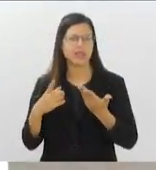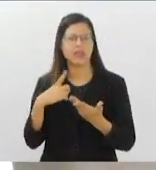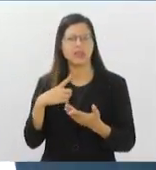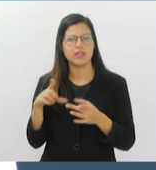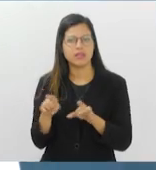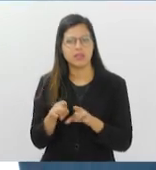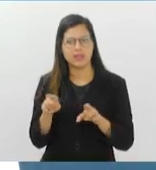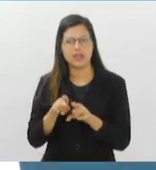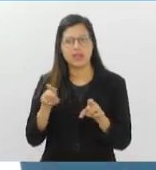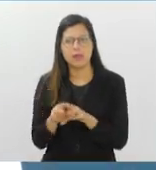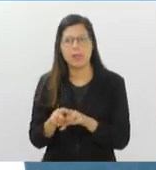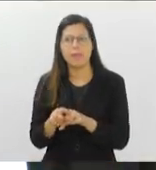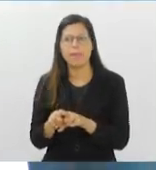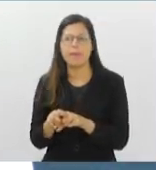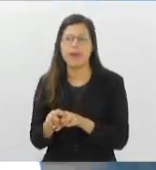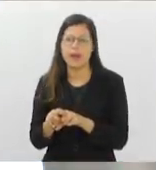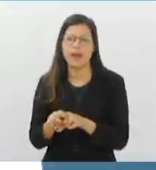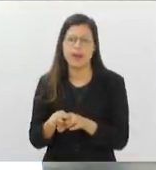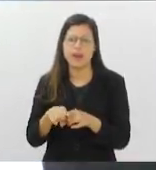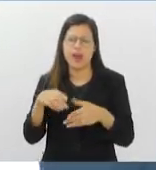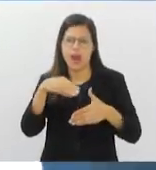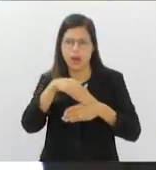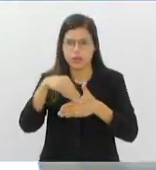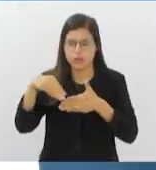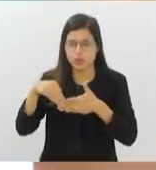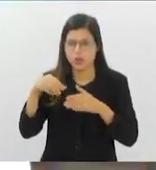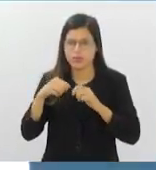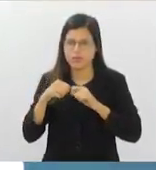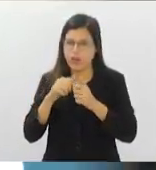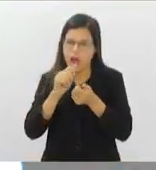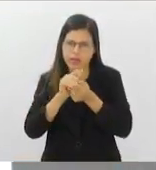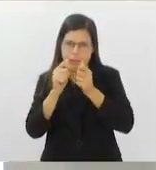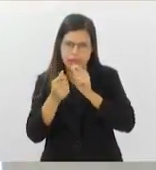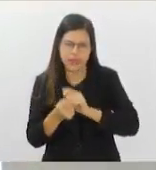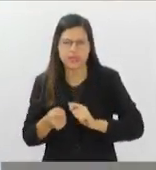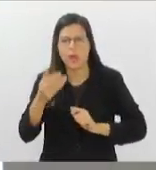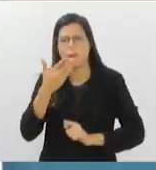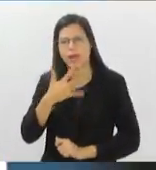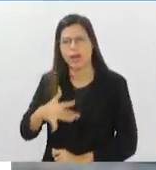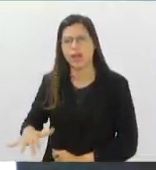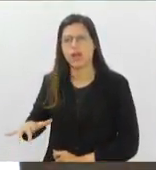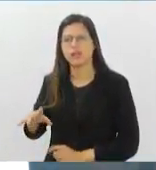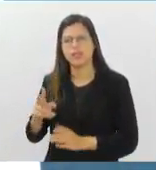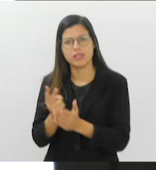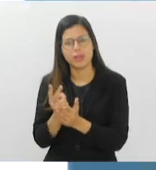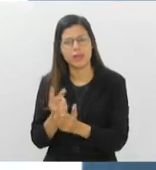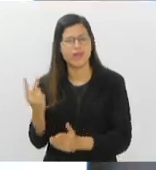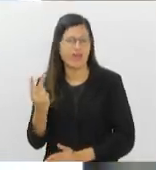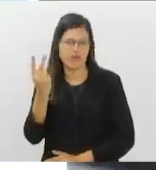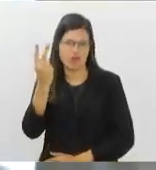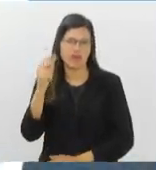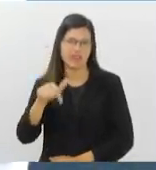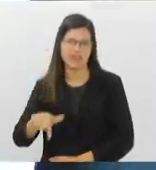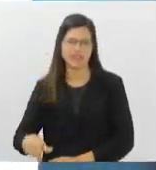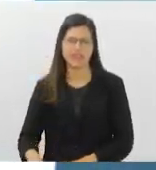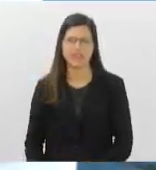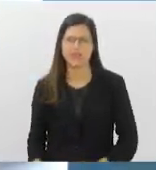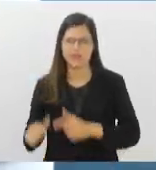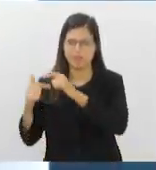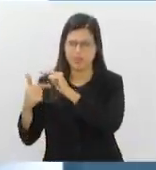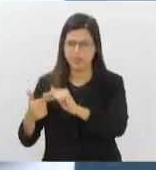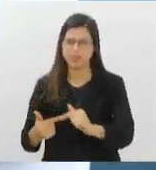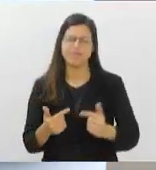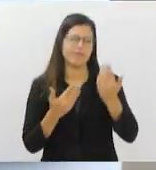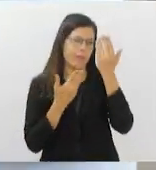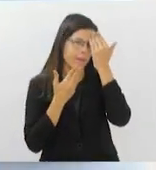mais adequadas para as crianças, né, dependendo da história. Então a gente, sim, valoriza os clássicos, os contos de fada. Daniele, obrigado aqui pela tua